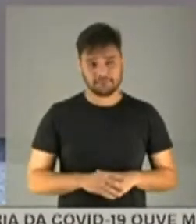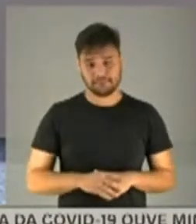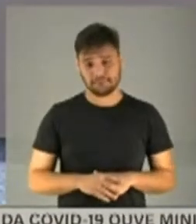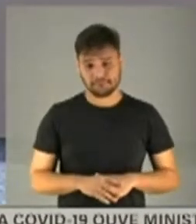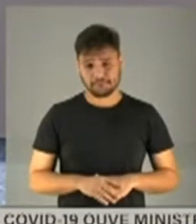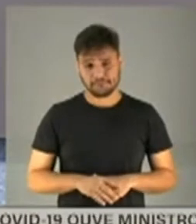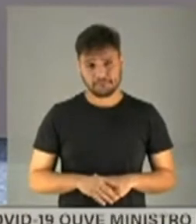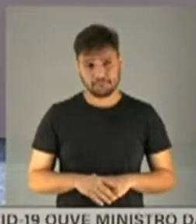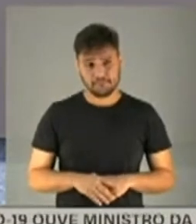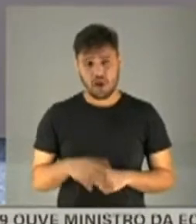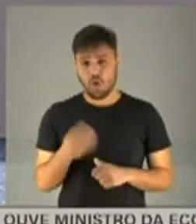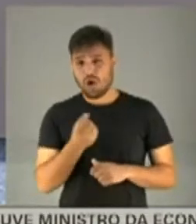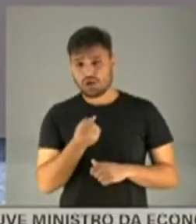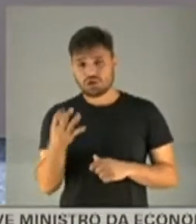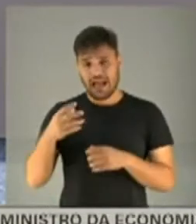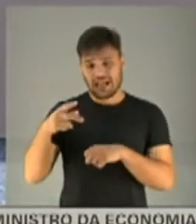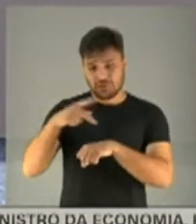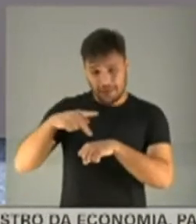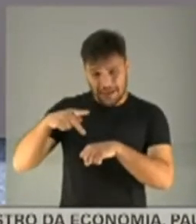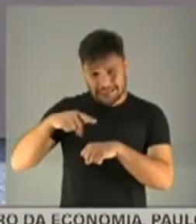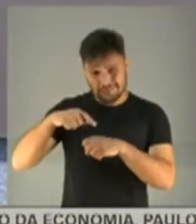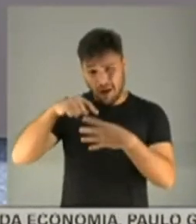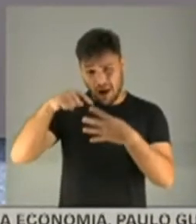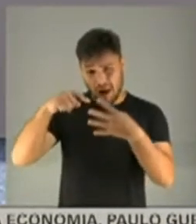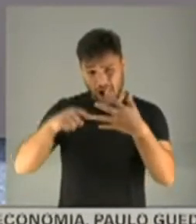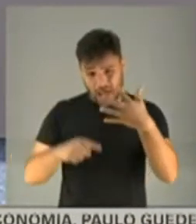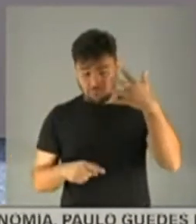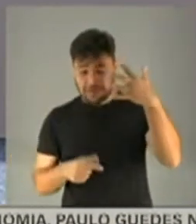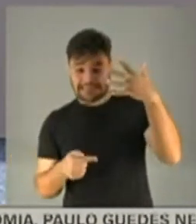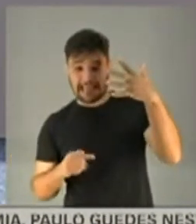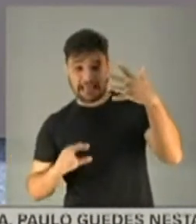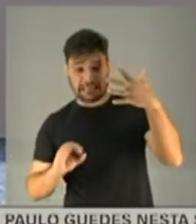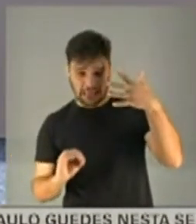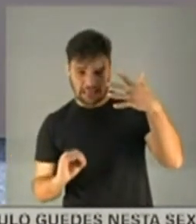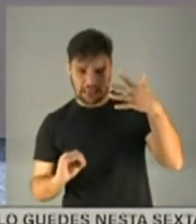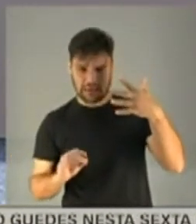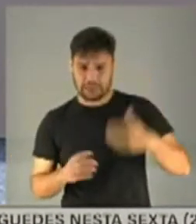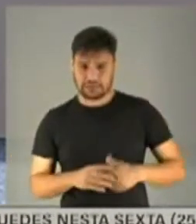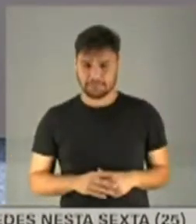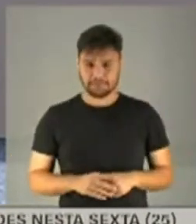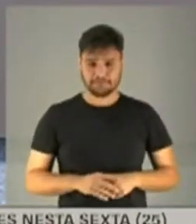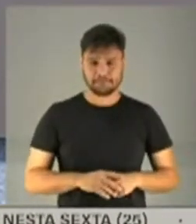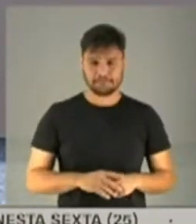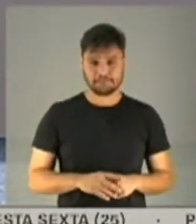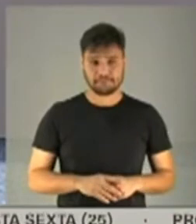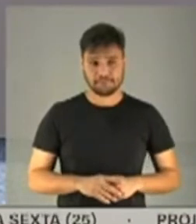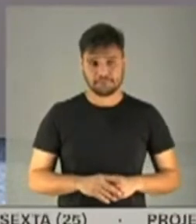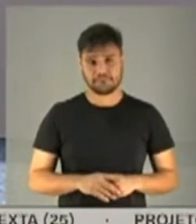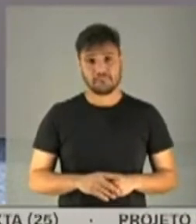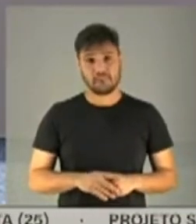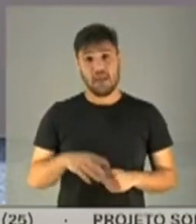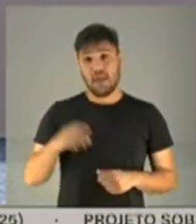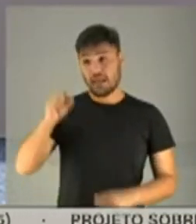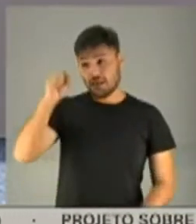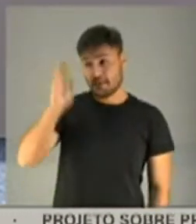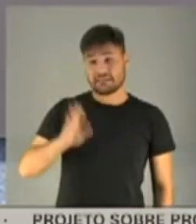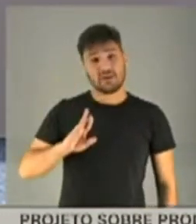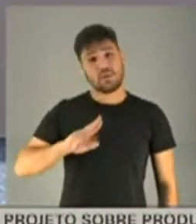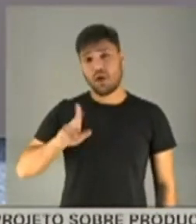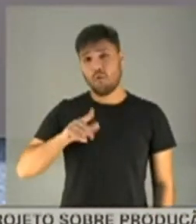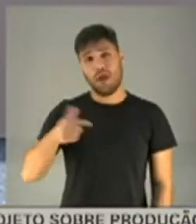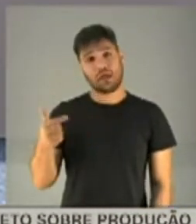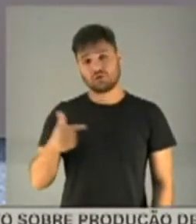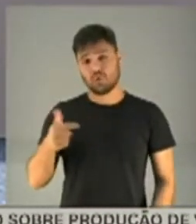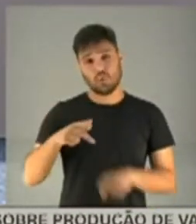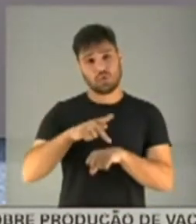números relativos, o Brasil não está entre os 70 países que mais vacina no mundo. Vou mostrar os dados. Assim como o Brasil também não é o 2º país com